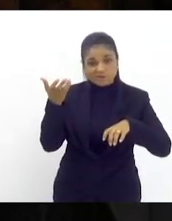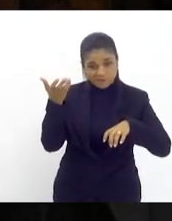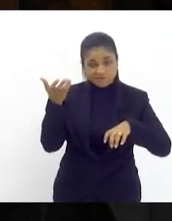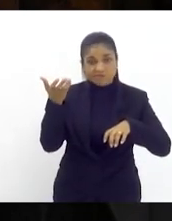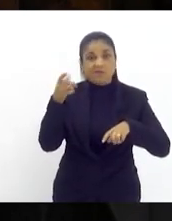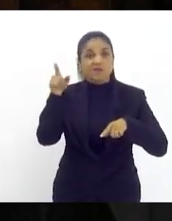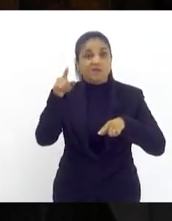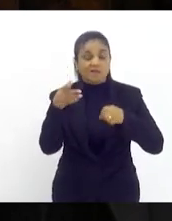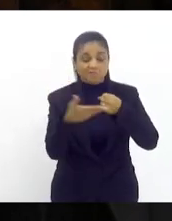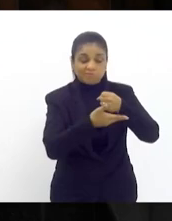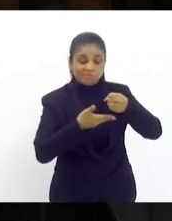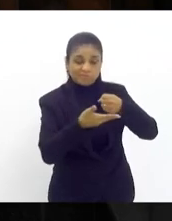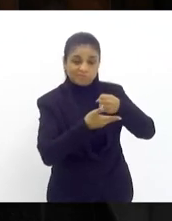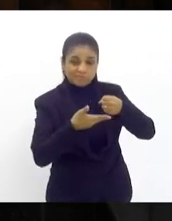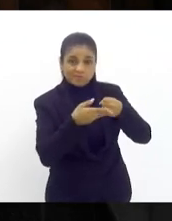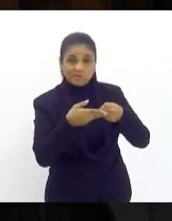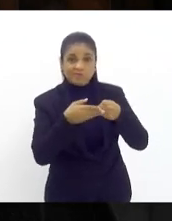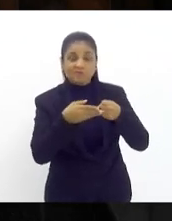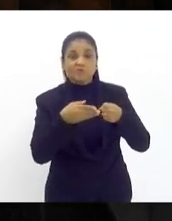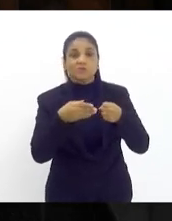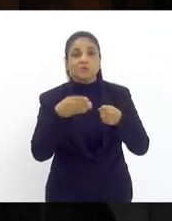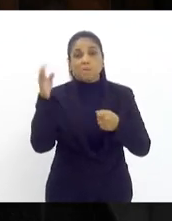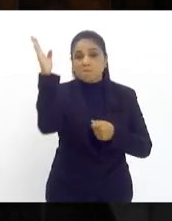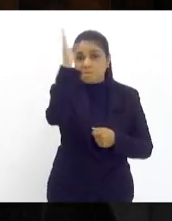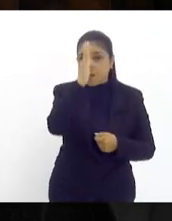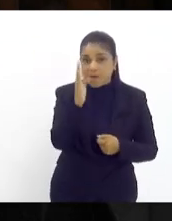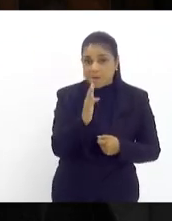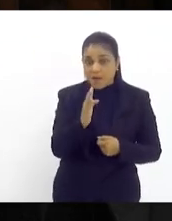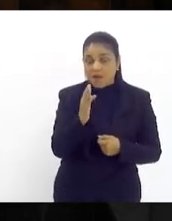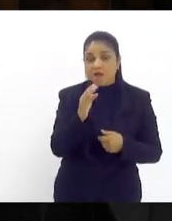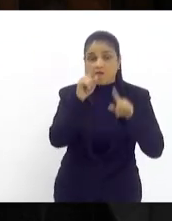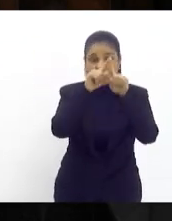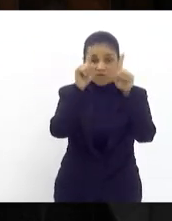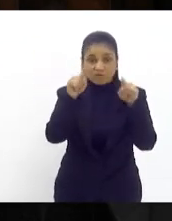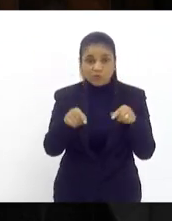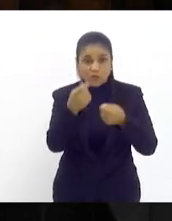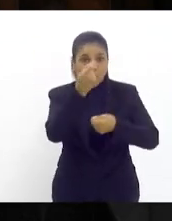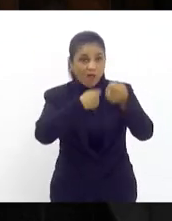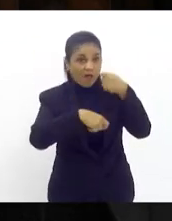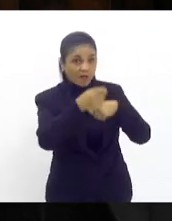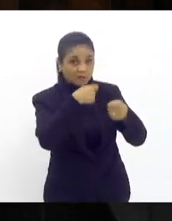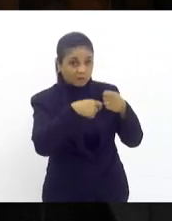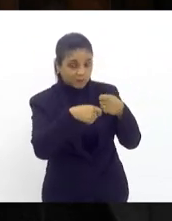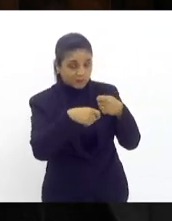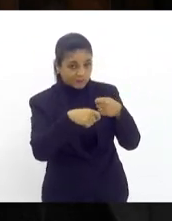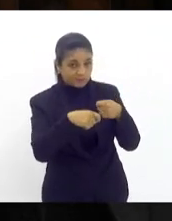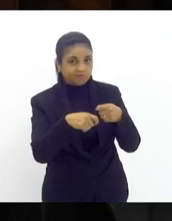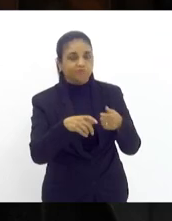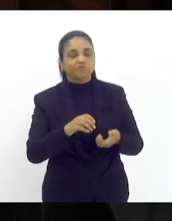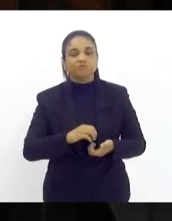dos funcionários administrativos fecha aspas